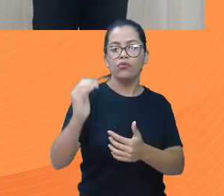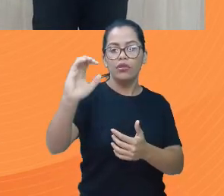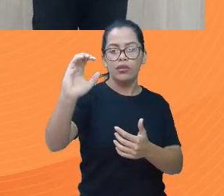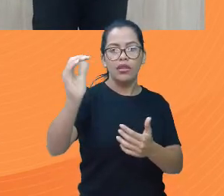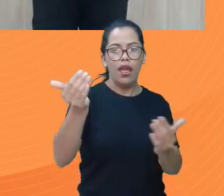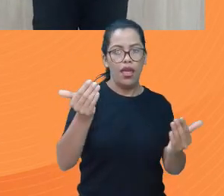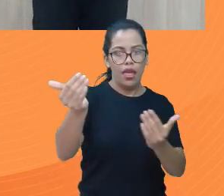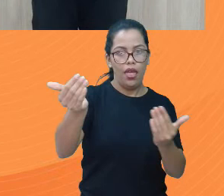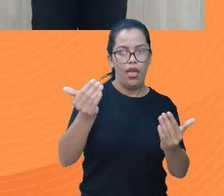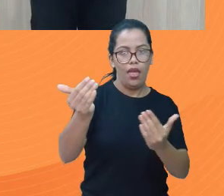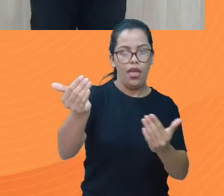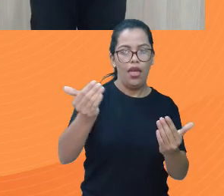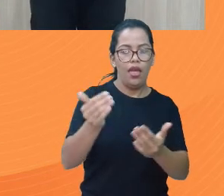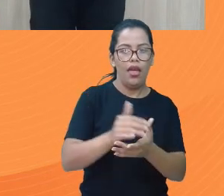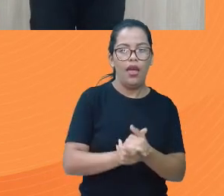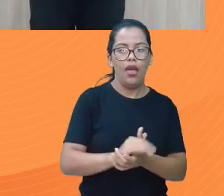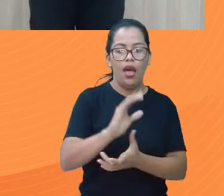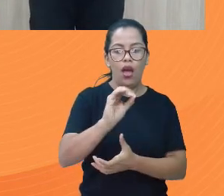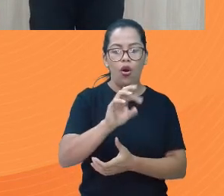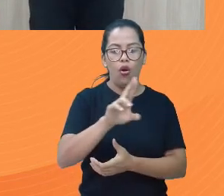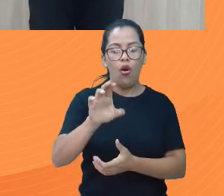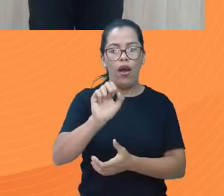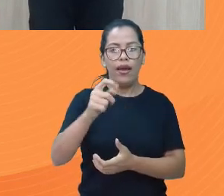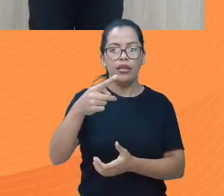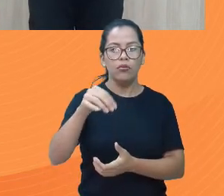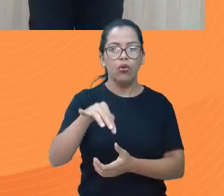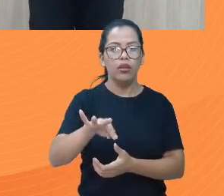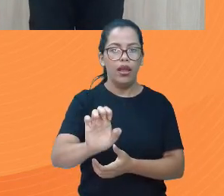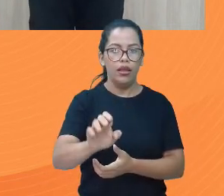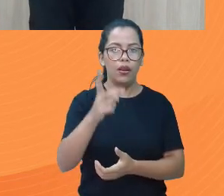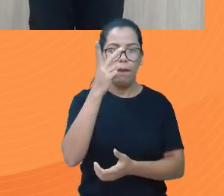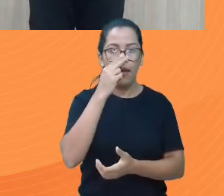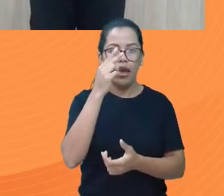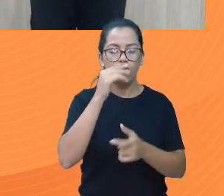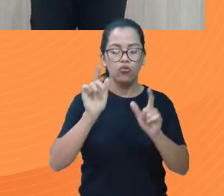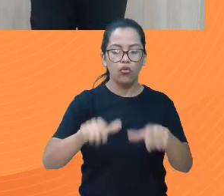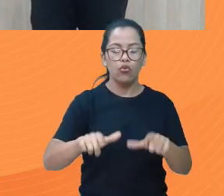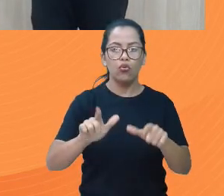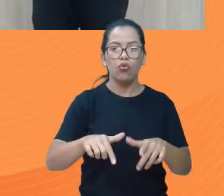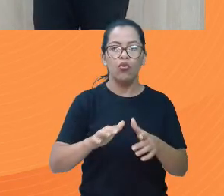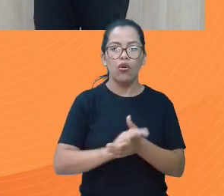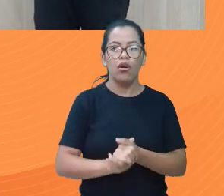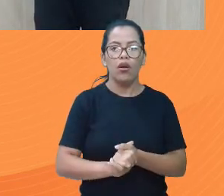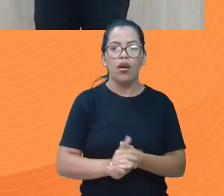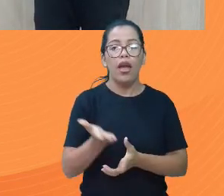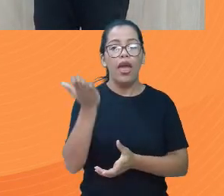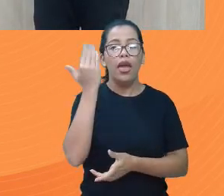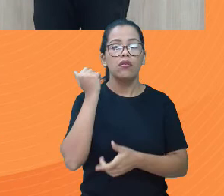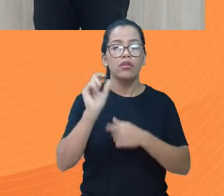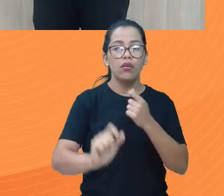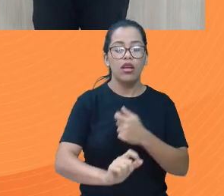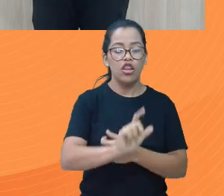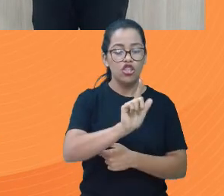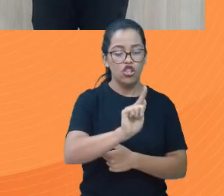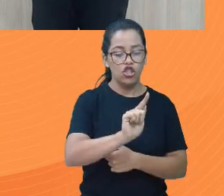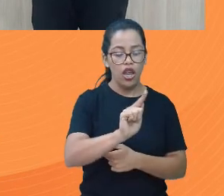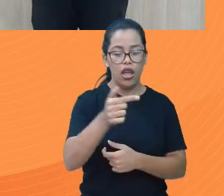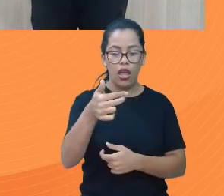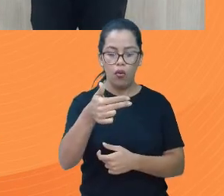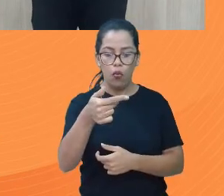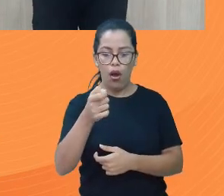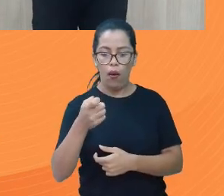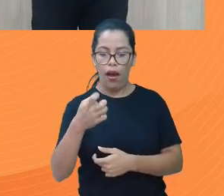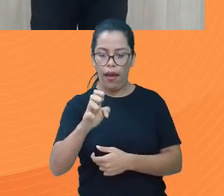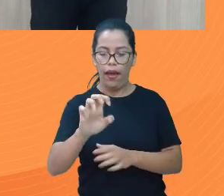correspondentes. Então, opa, ângulos correspondentes são congruentes. Eu sei que o ângulo G é igual ao ângulo E.